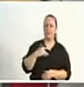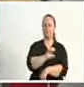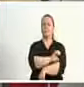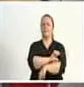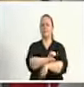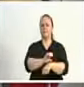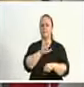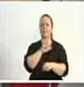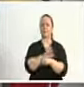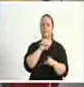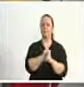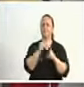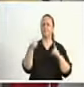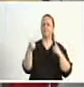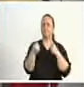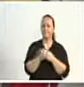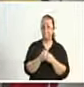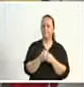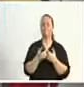assistência social, etc.,